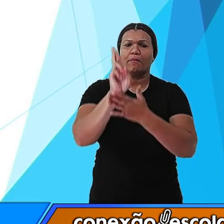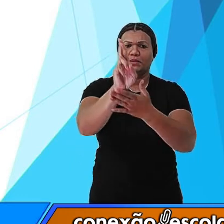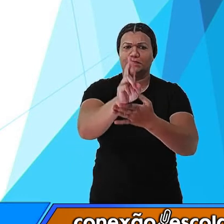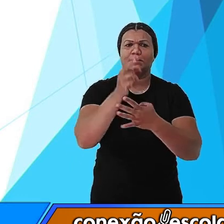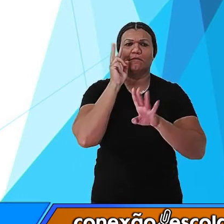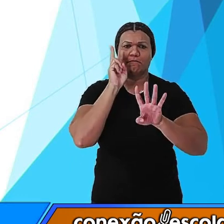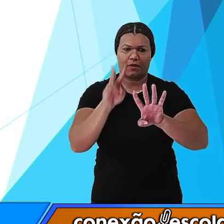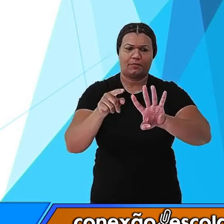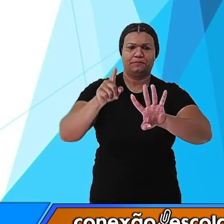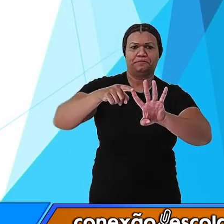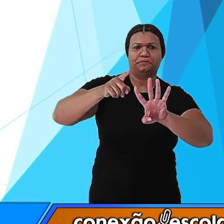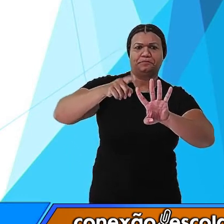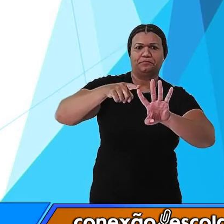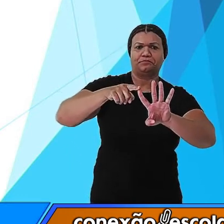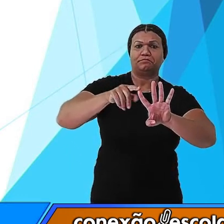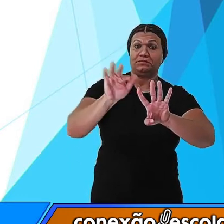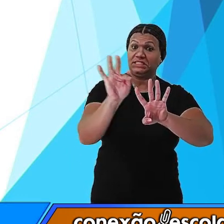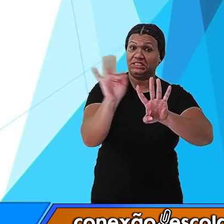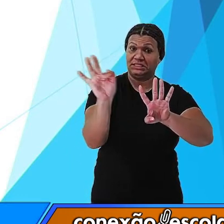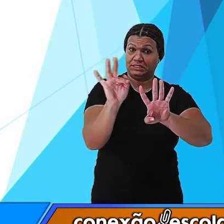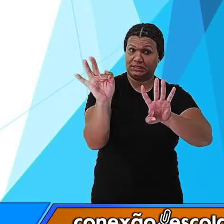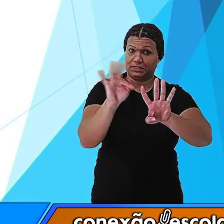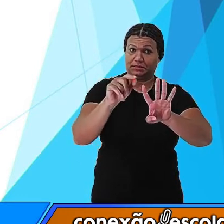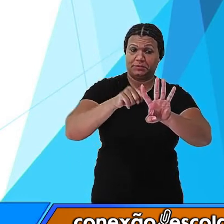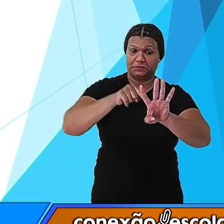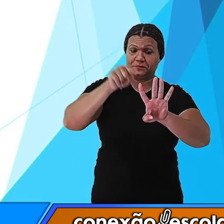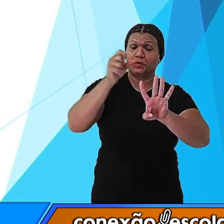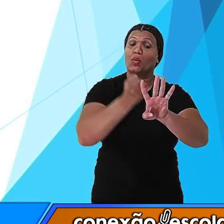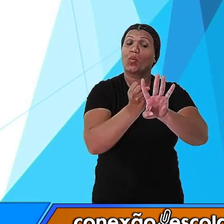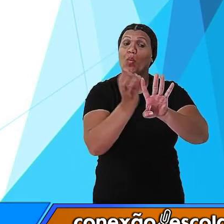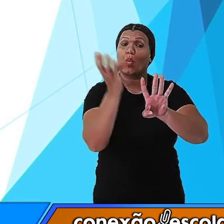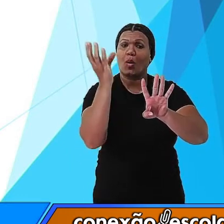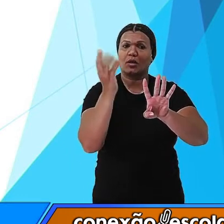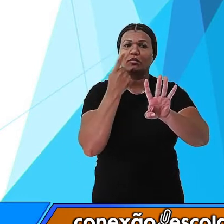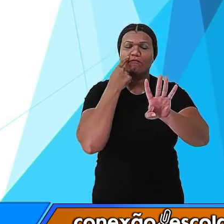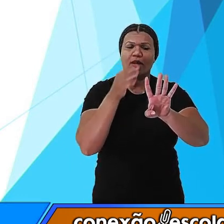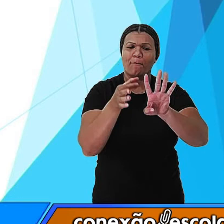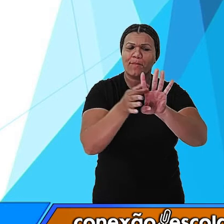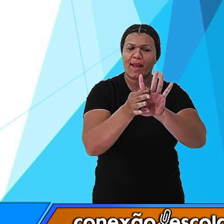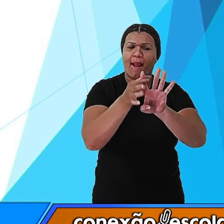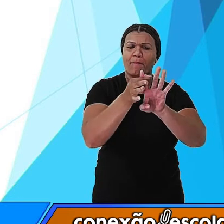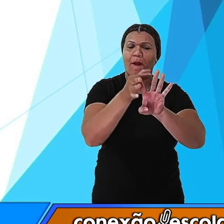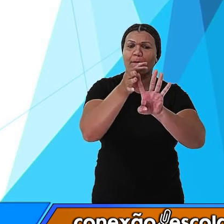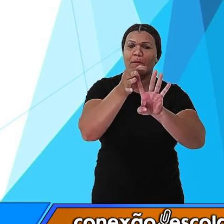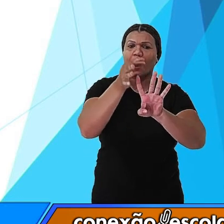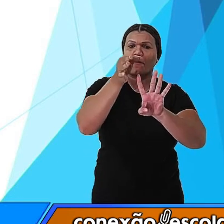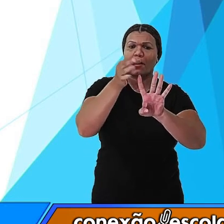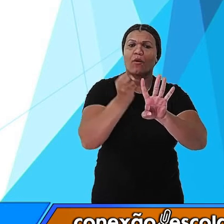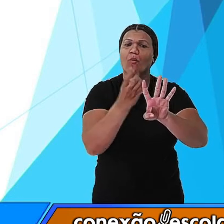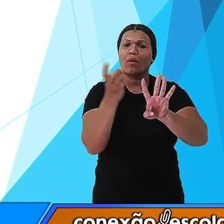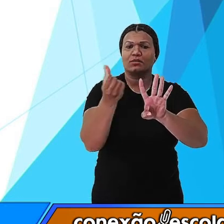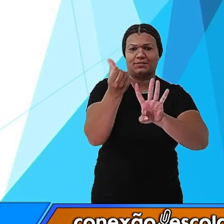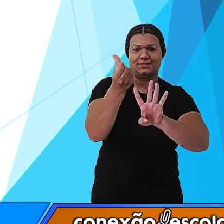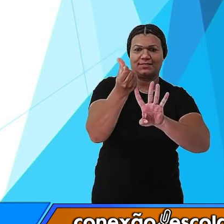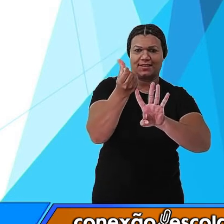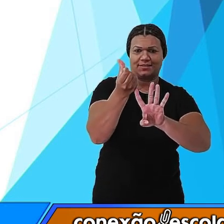ábaco? Unidade simples, olha aqui, contando as argolas, teremos